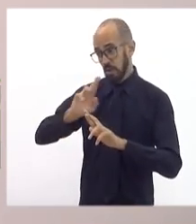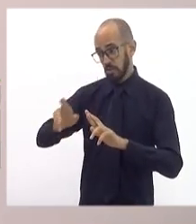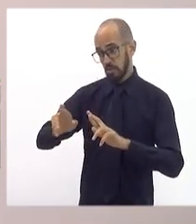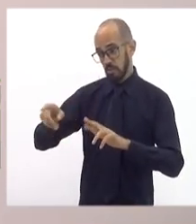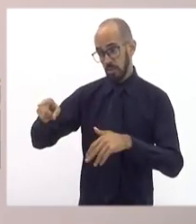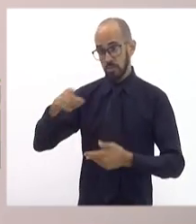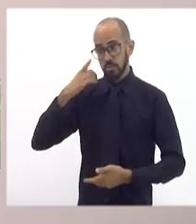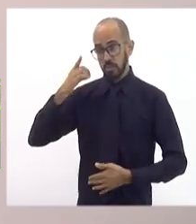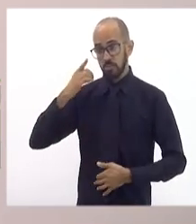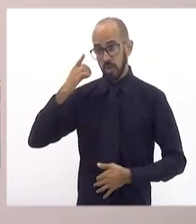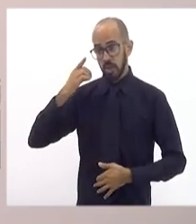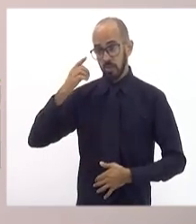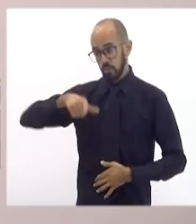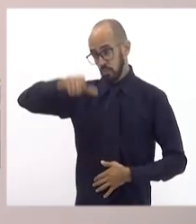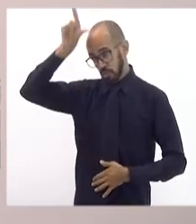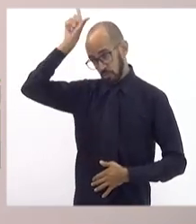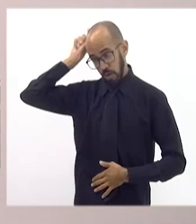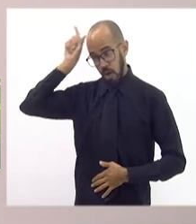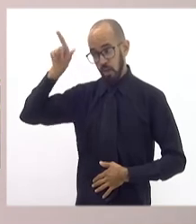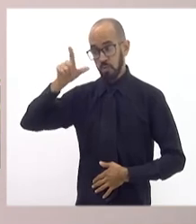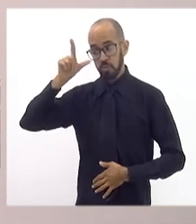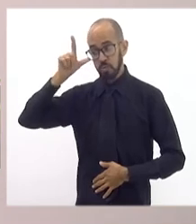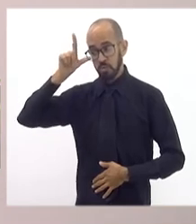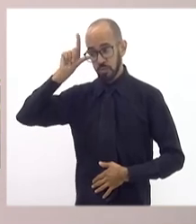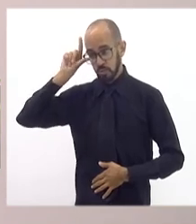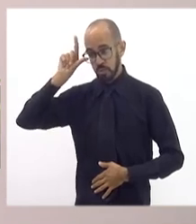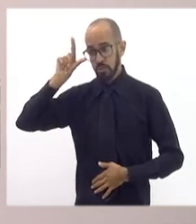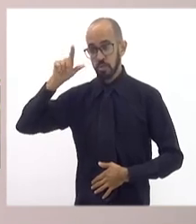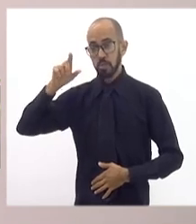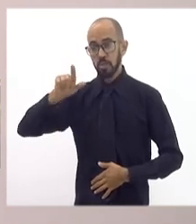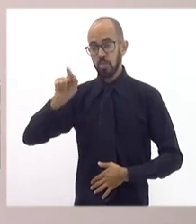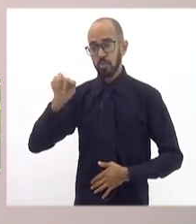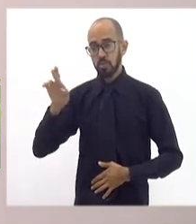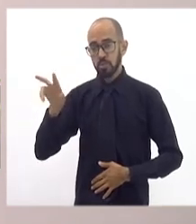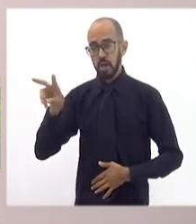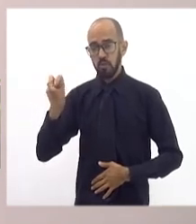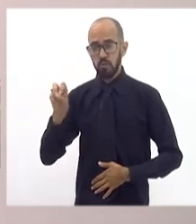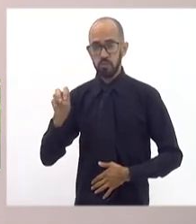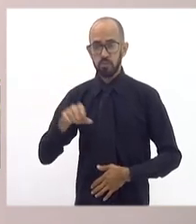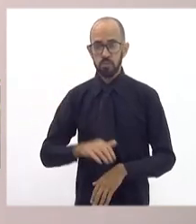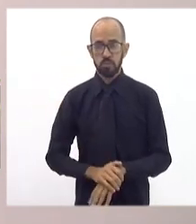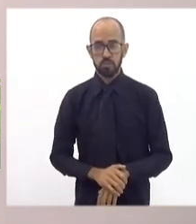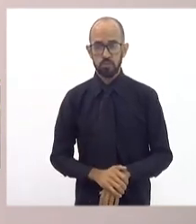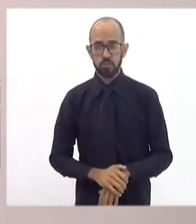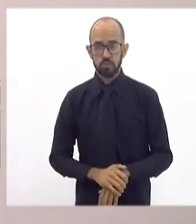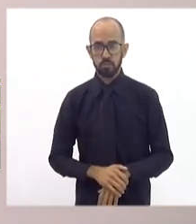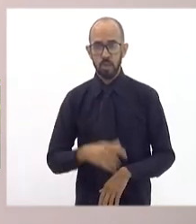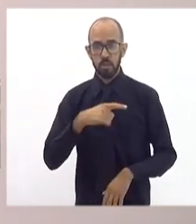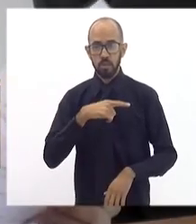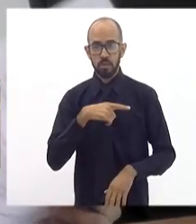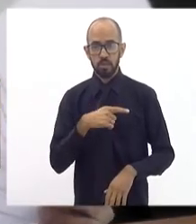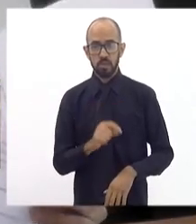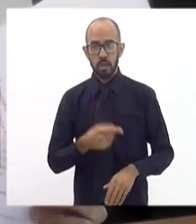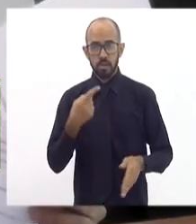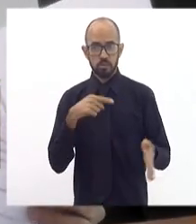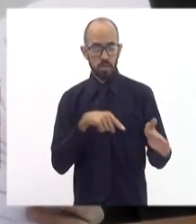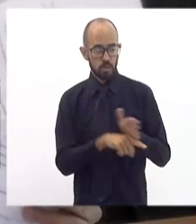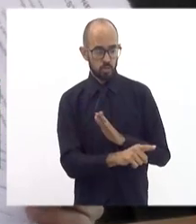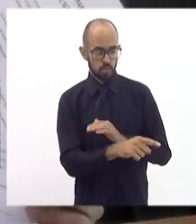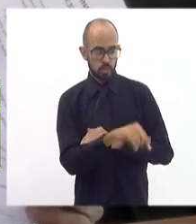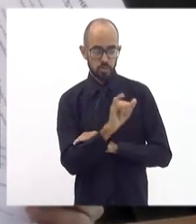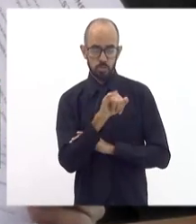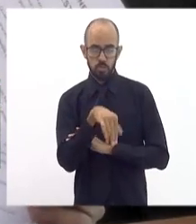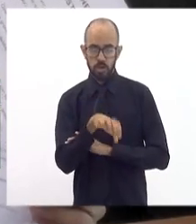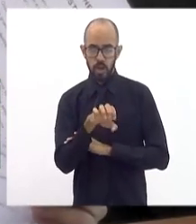deputada Deputado Luiz Paulo também e deputado Gustavo Muito obrigado a gente pergunta que formulei uma ideia depois